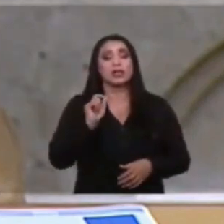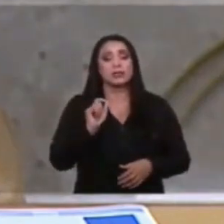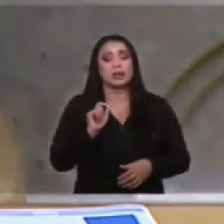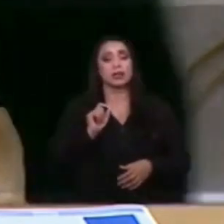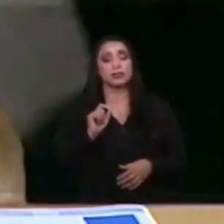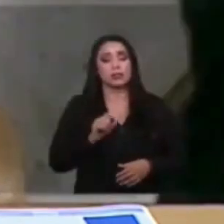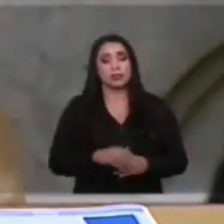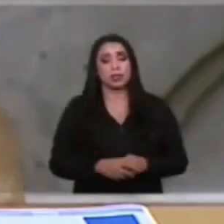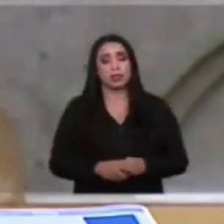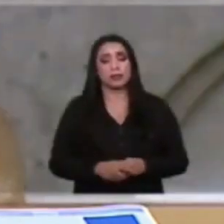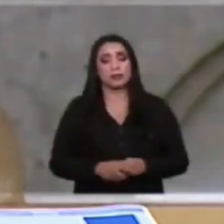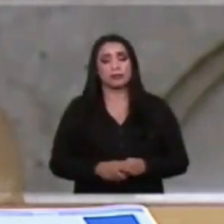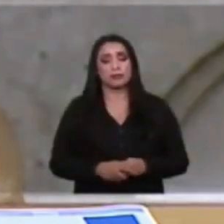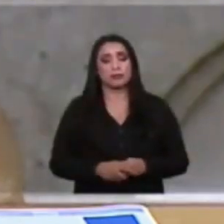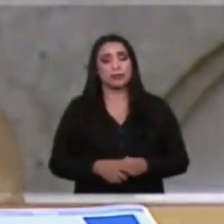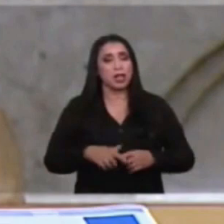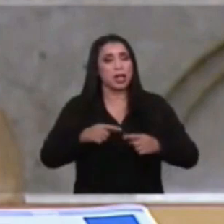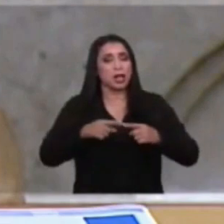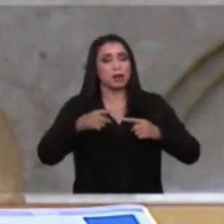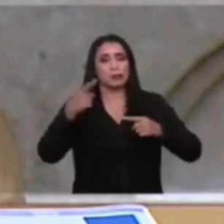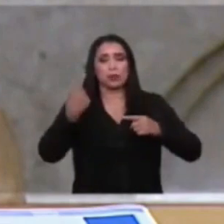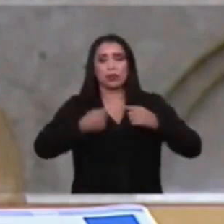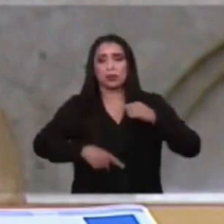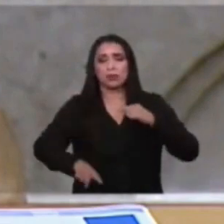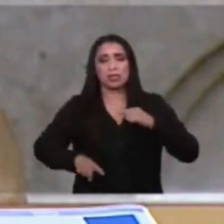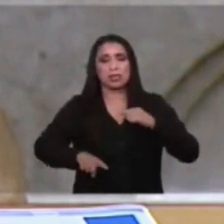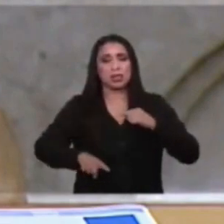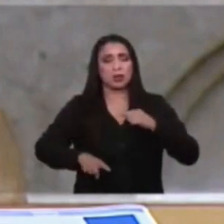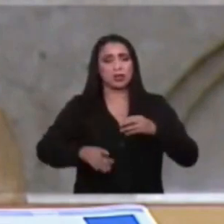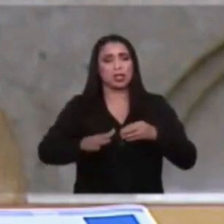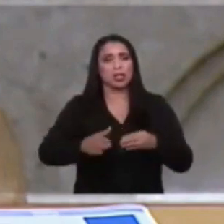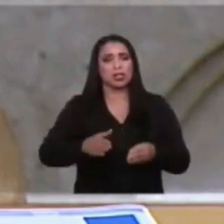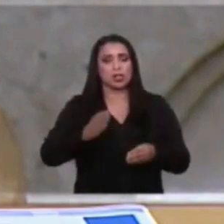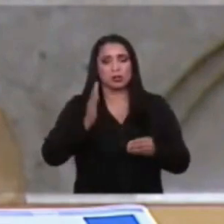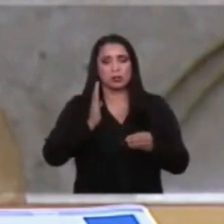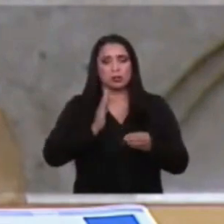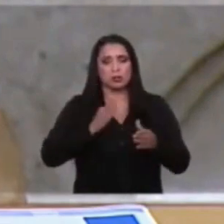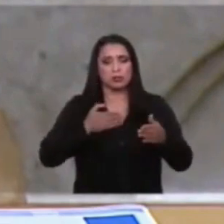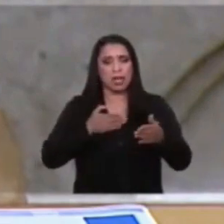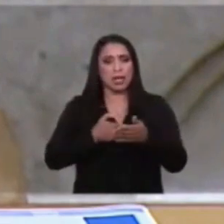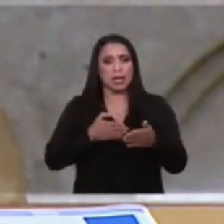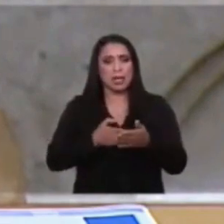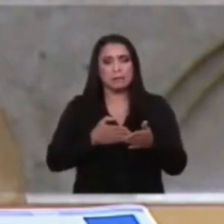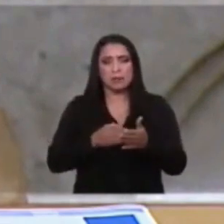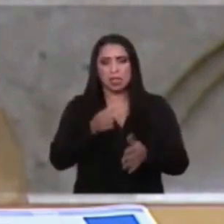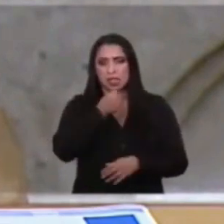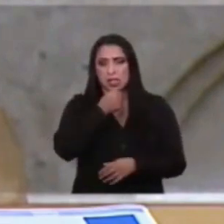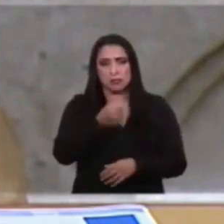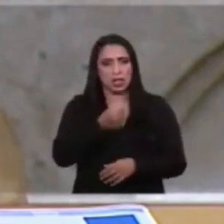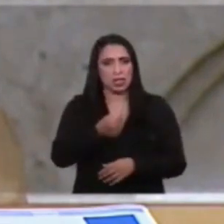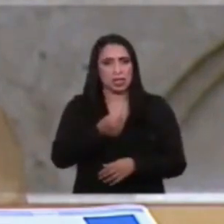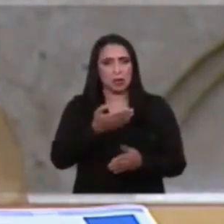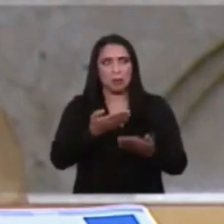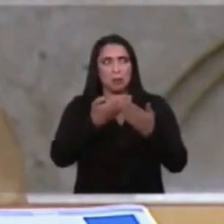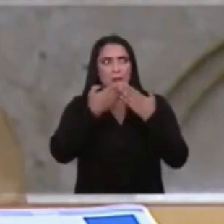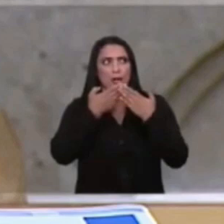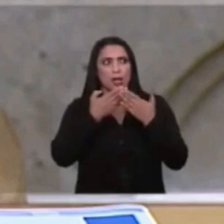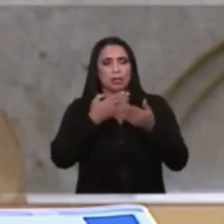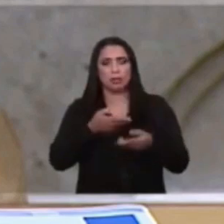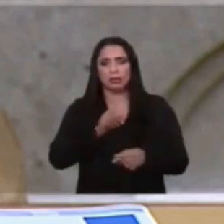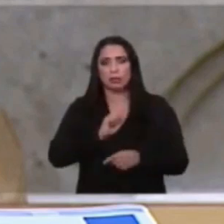vedação expressa de qualquer tipo de censura prévia à imprensa. Portanto,